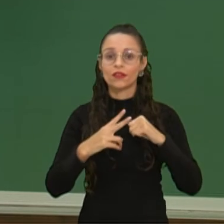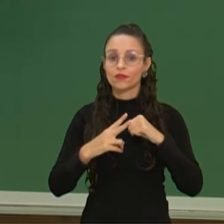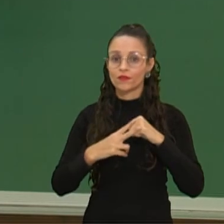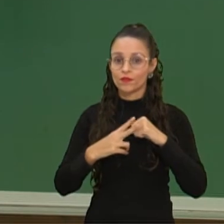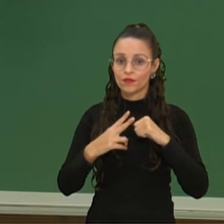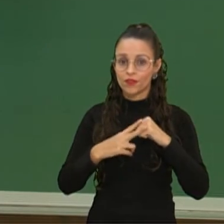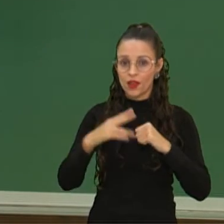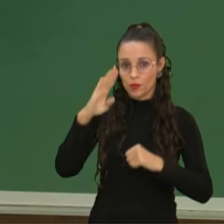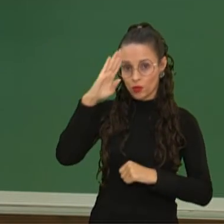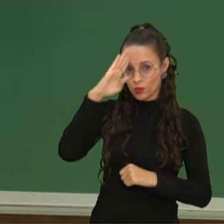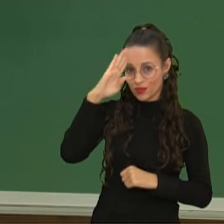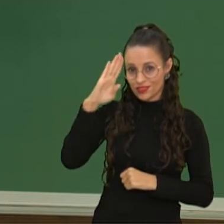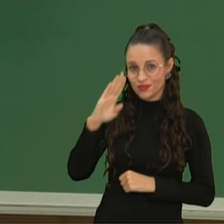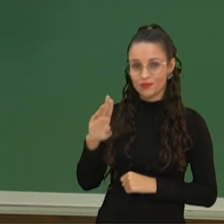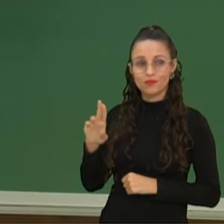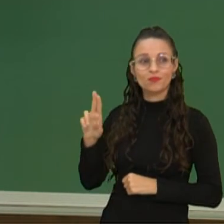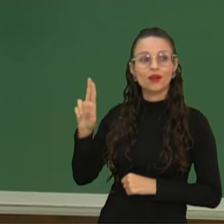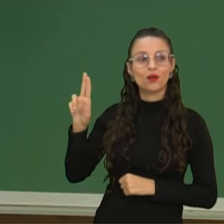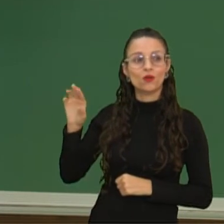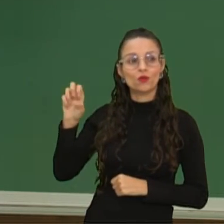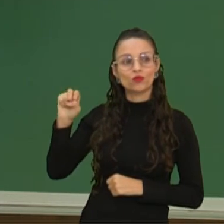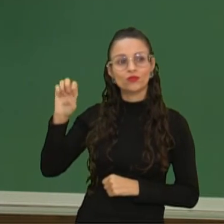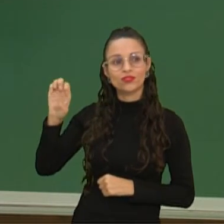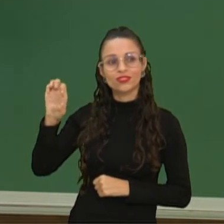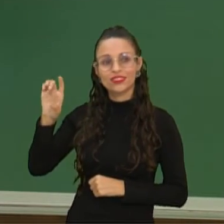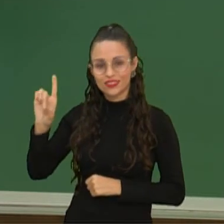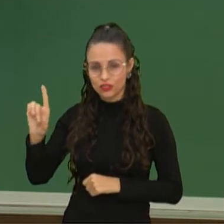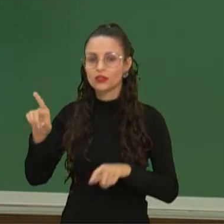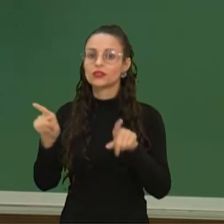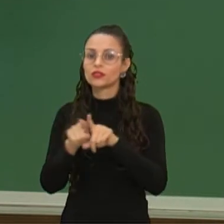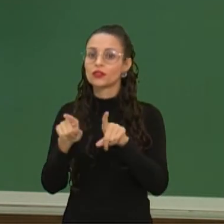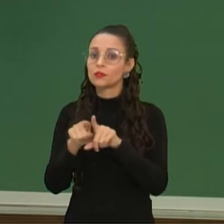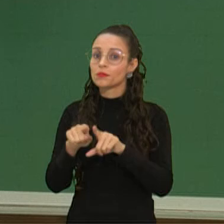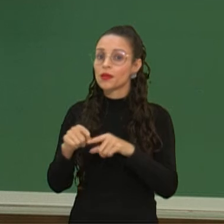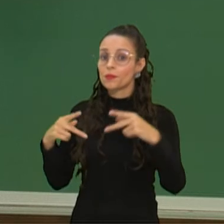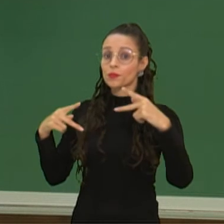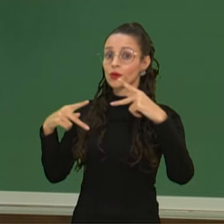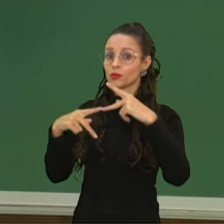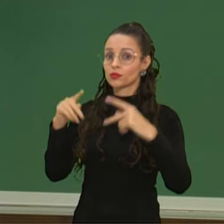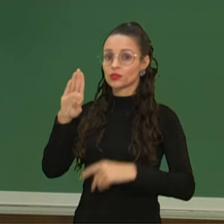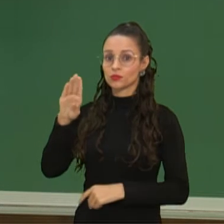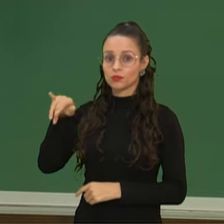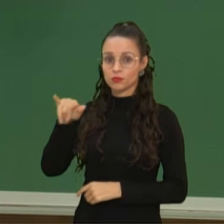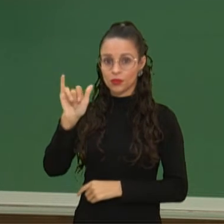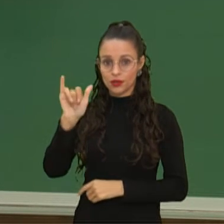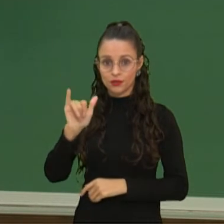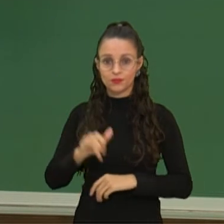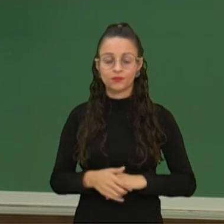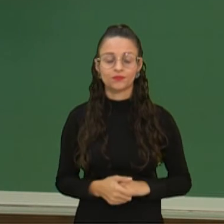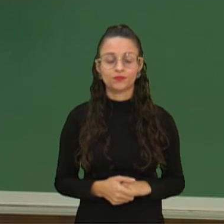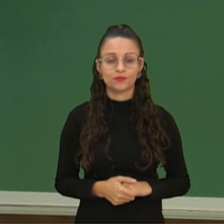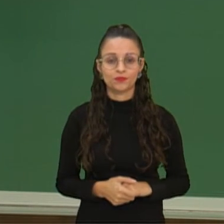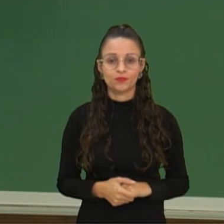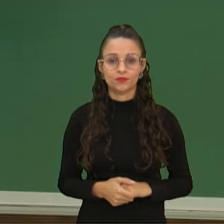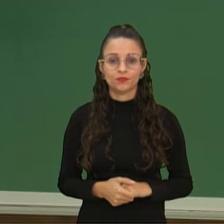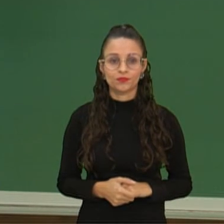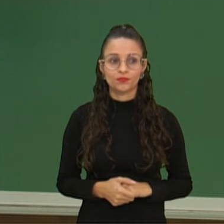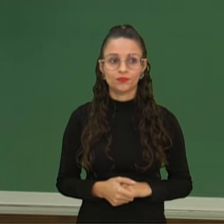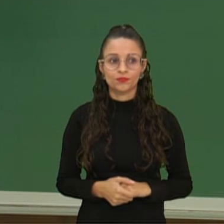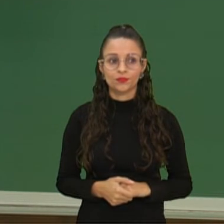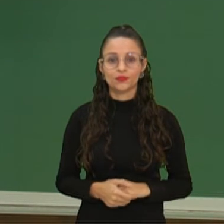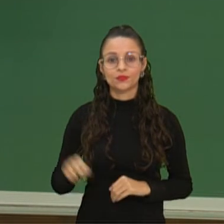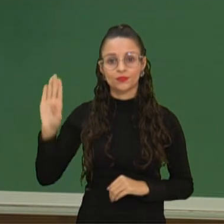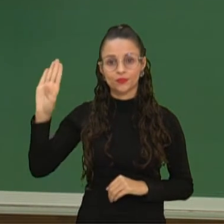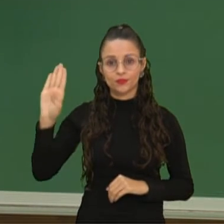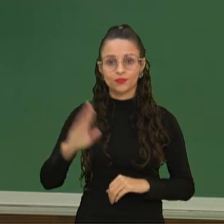terceira coluna. E aqui eu disse quem foi que fez, seguido da partícula by, o nosso agente da passiva.